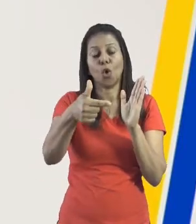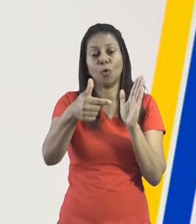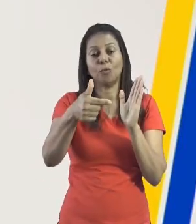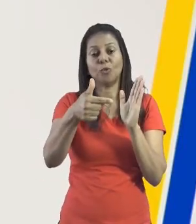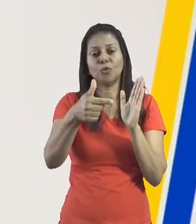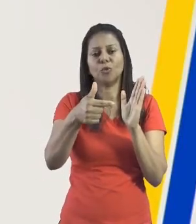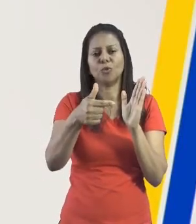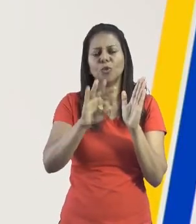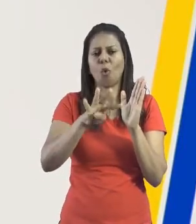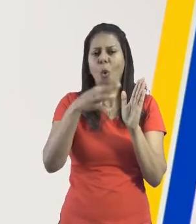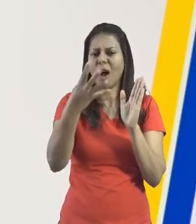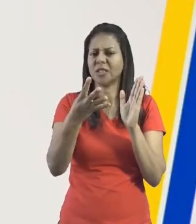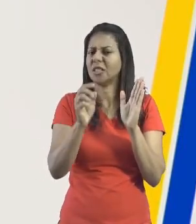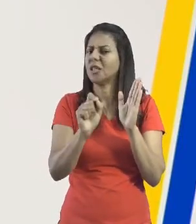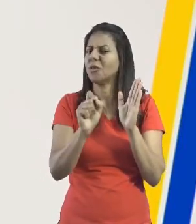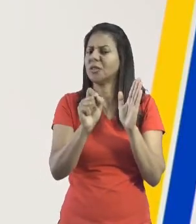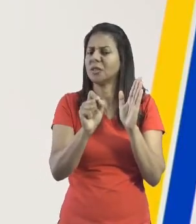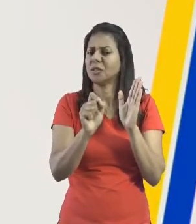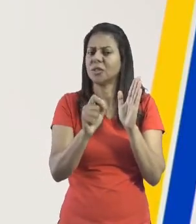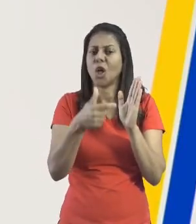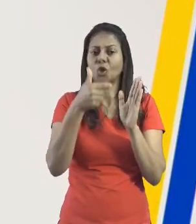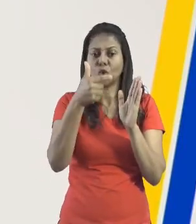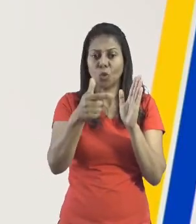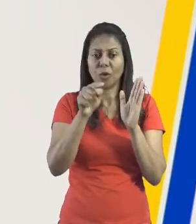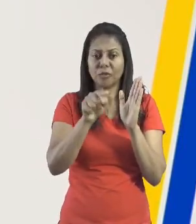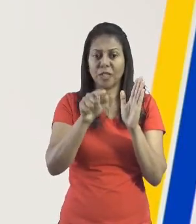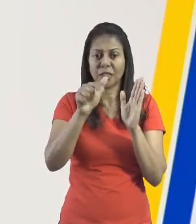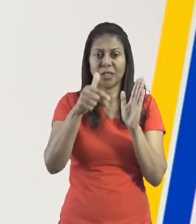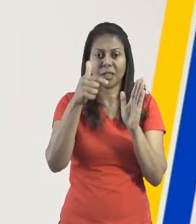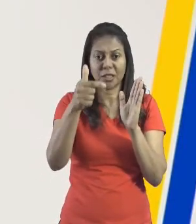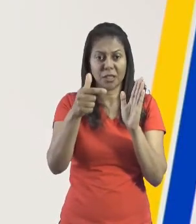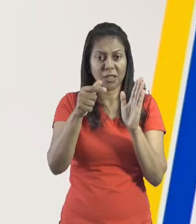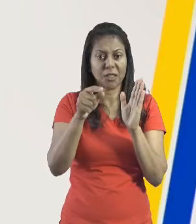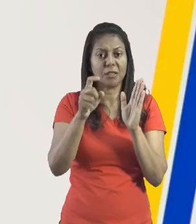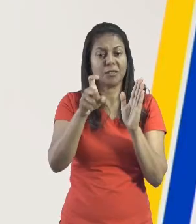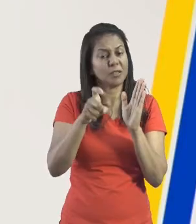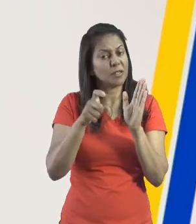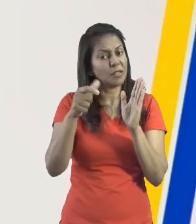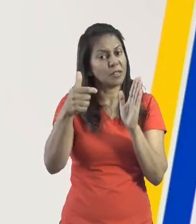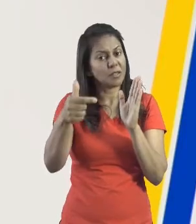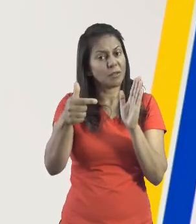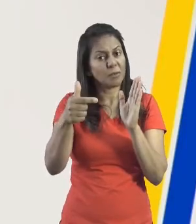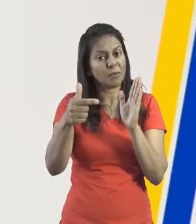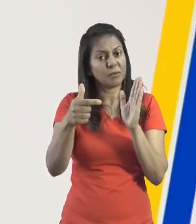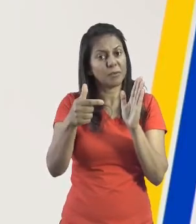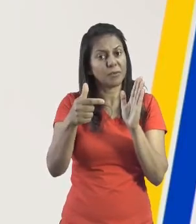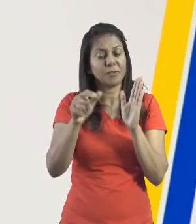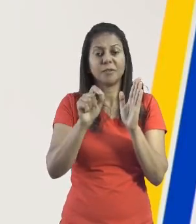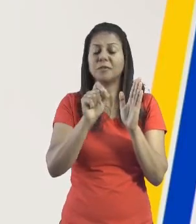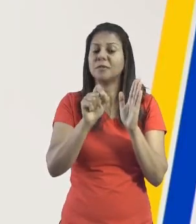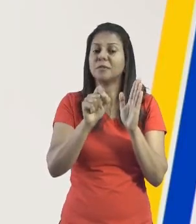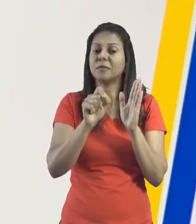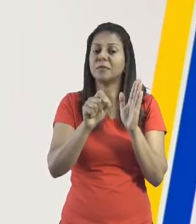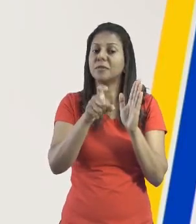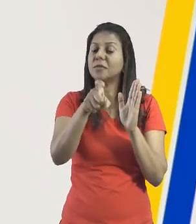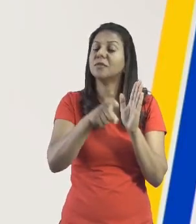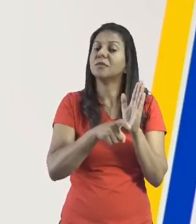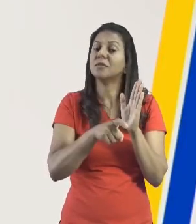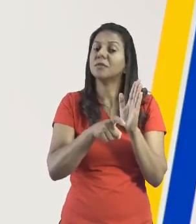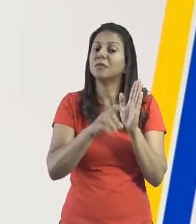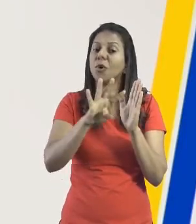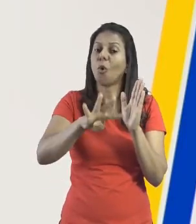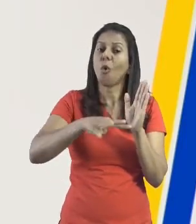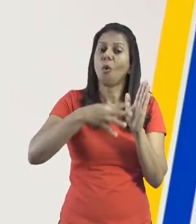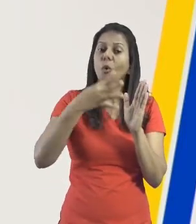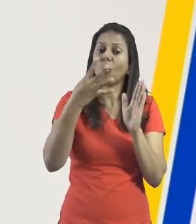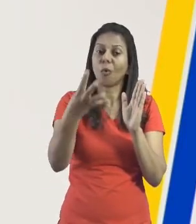seu quadrado seria 2 vezes x ao quadrado. E se esse número é x, o quádruplo